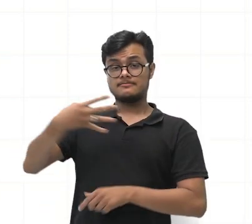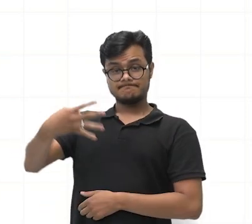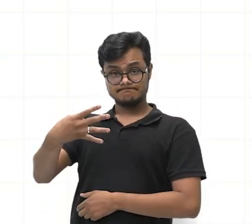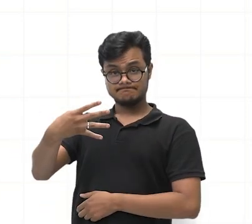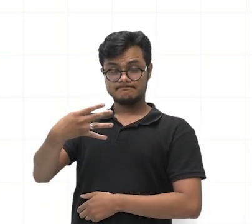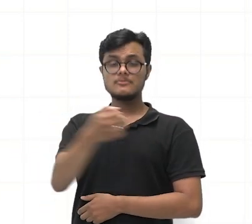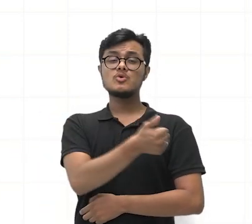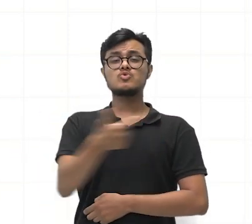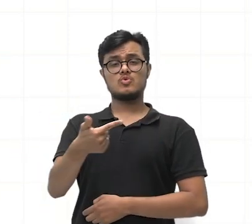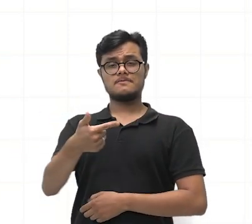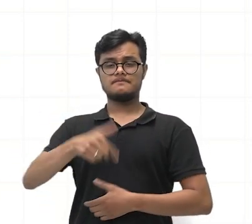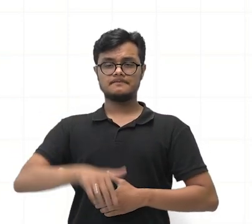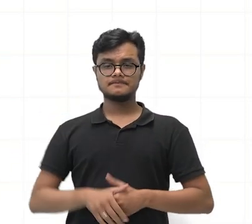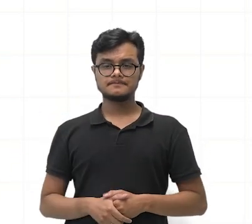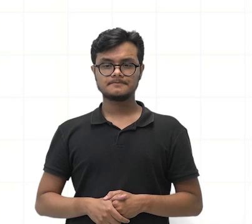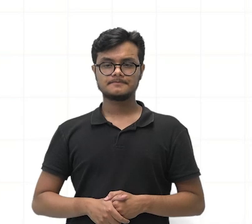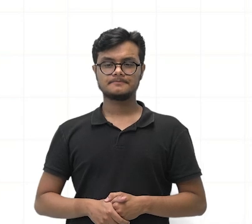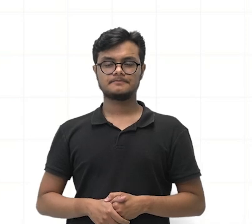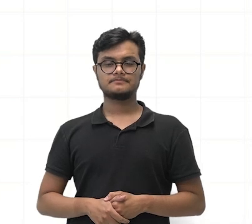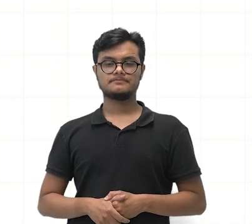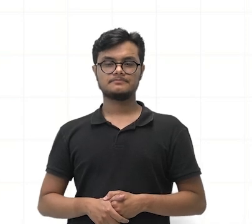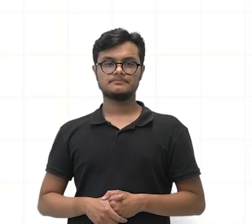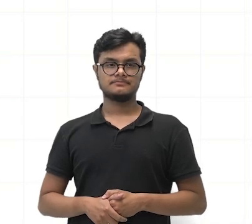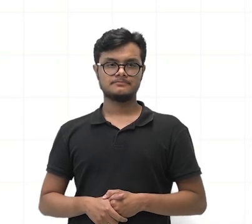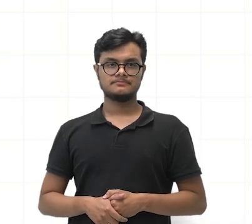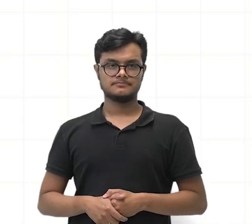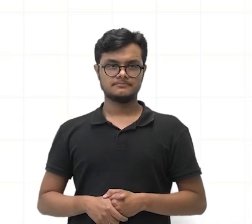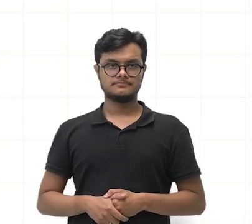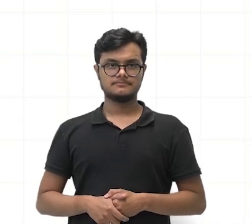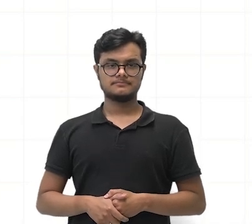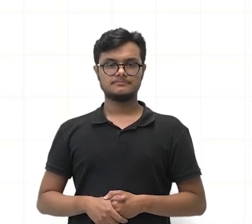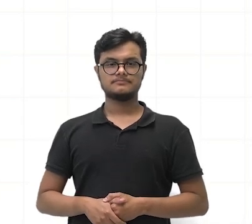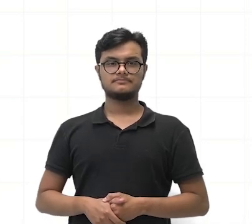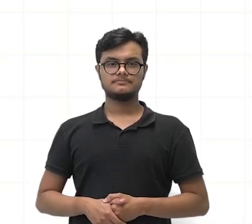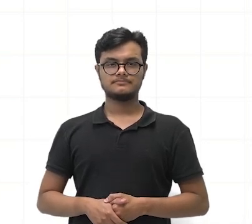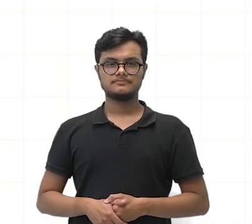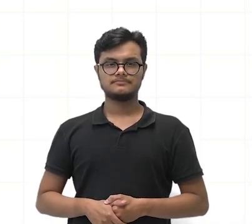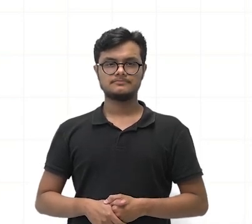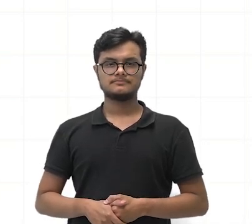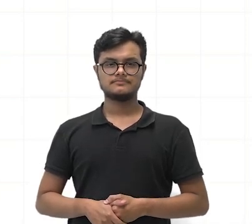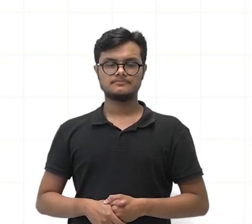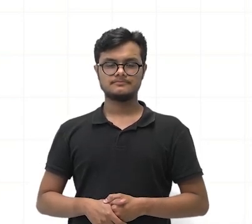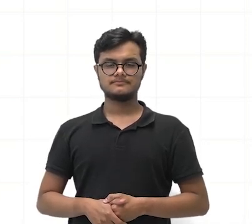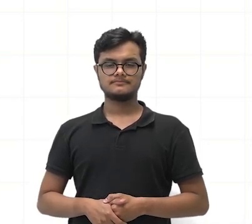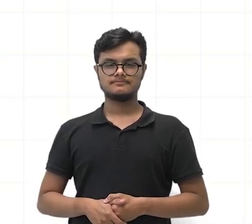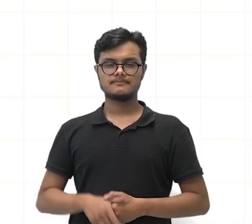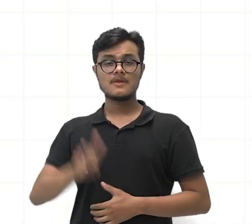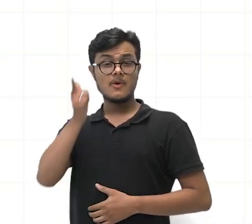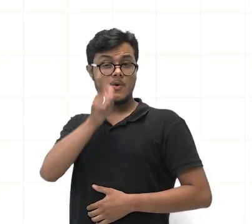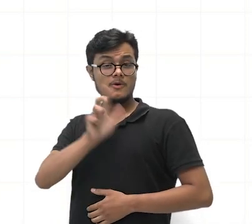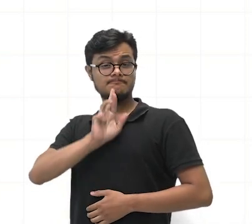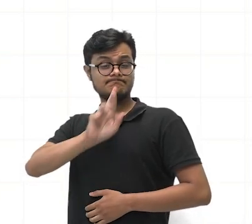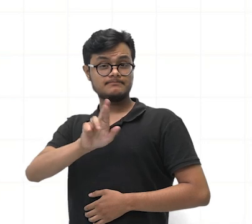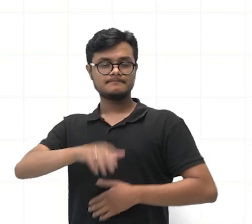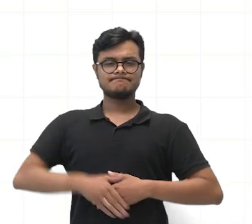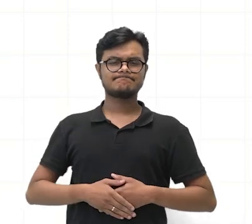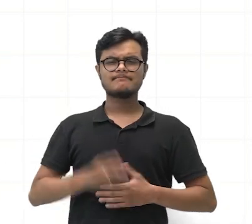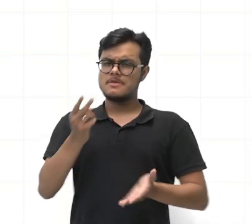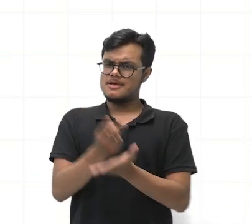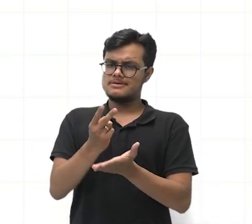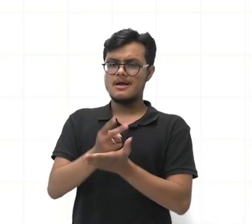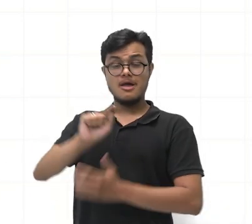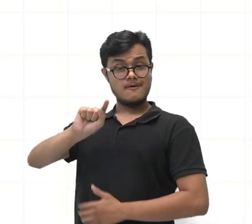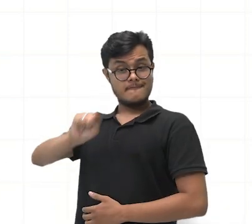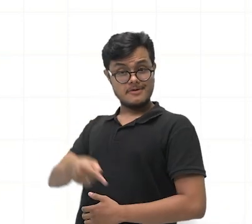mais 4, 12. Então, vamos colocar aqui a nossa resposta, aqui, ó, 12. Não esqueça de colocar